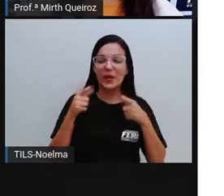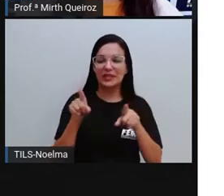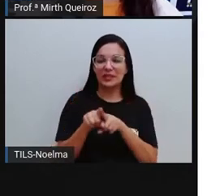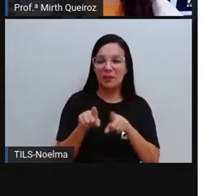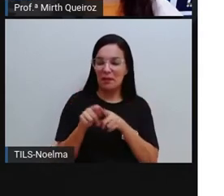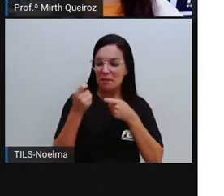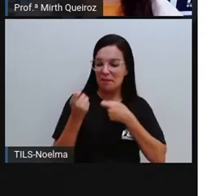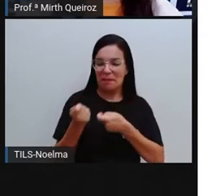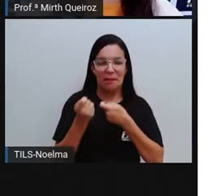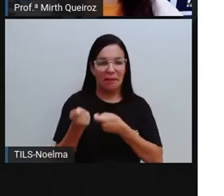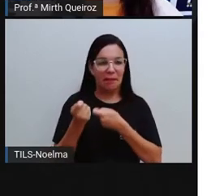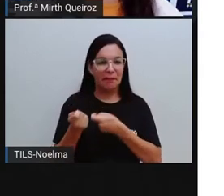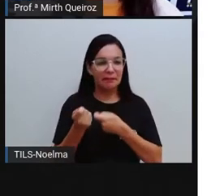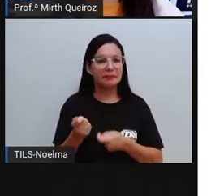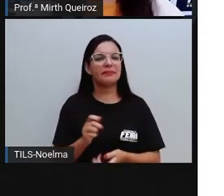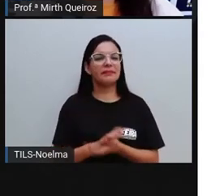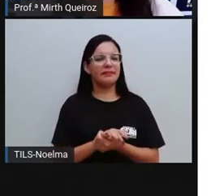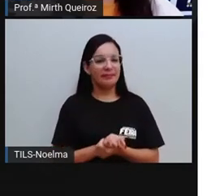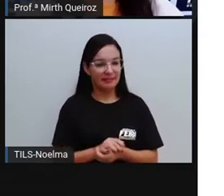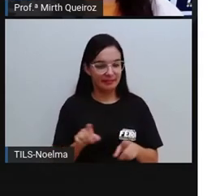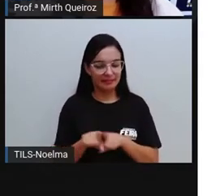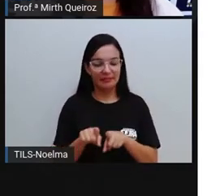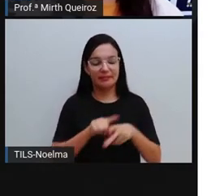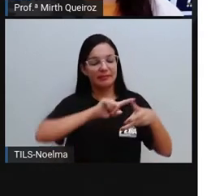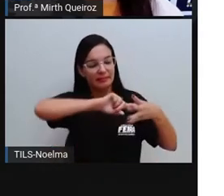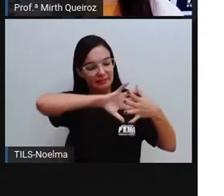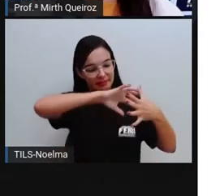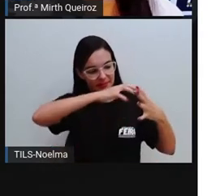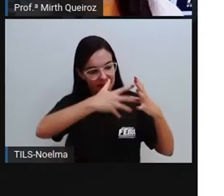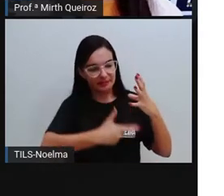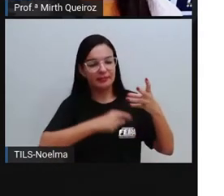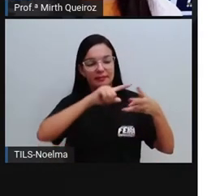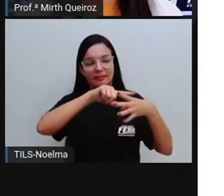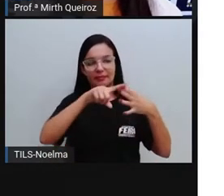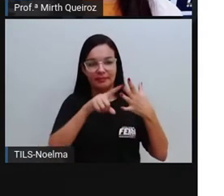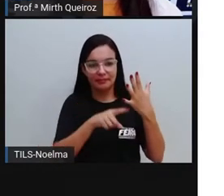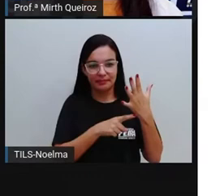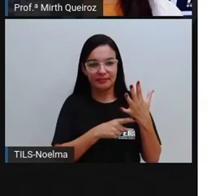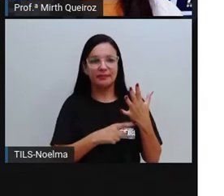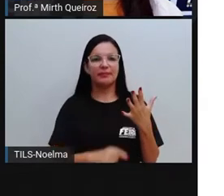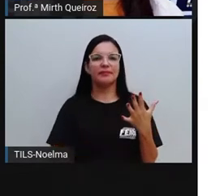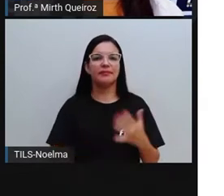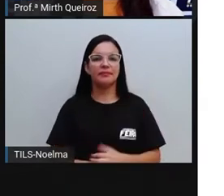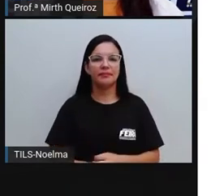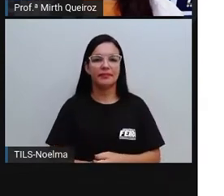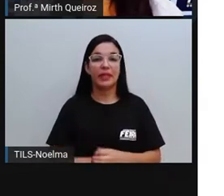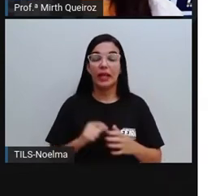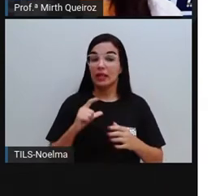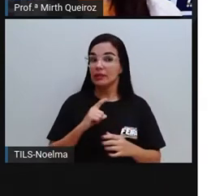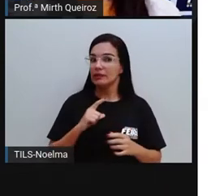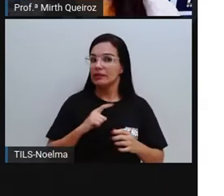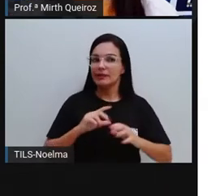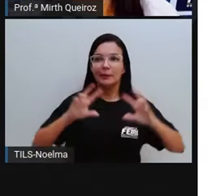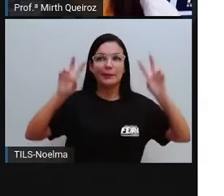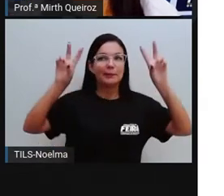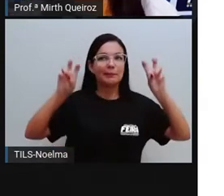aí dentro desse tipo de texto, é uma das características do conteúdo da literatura de cordel, e vai abordar aí temas